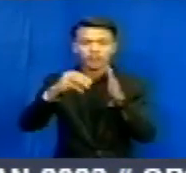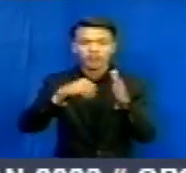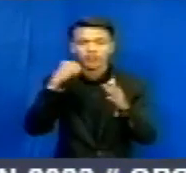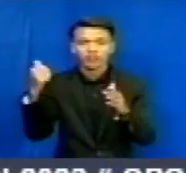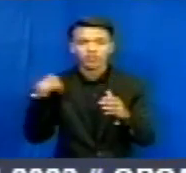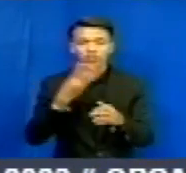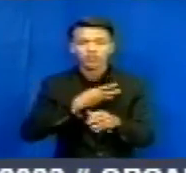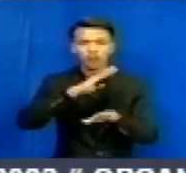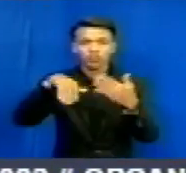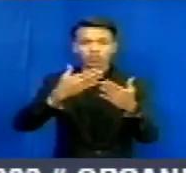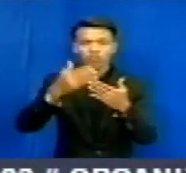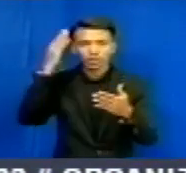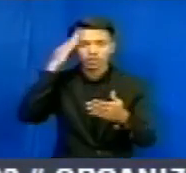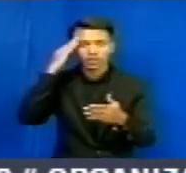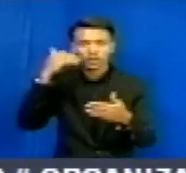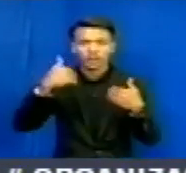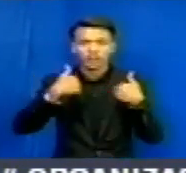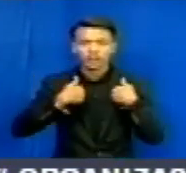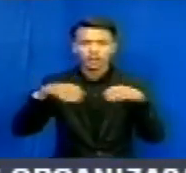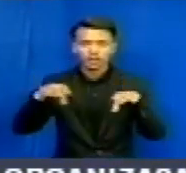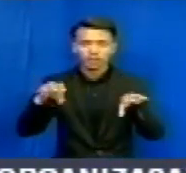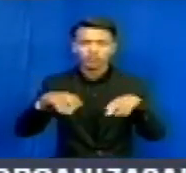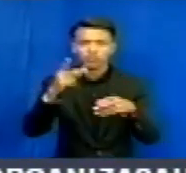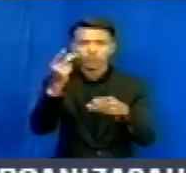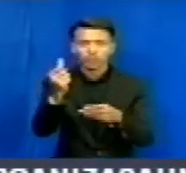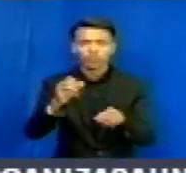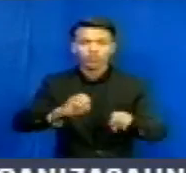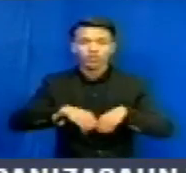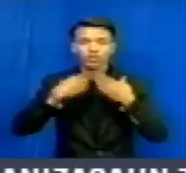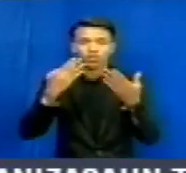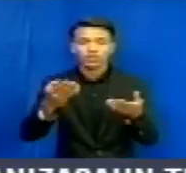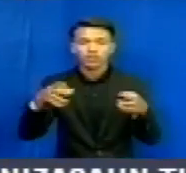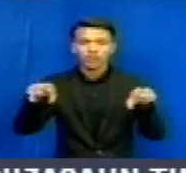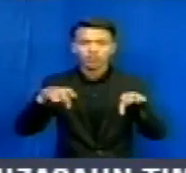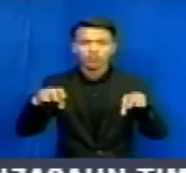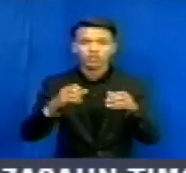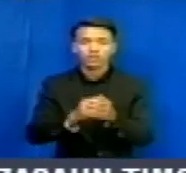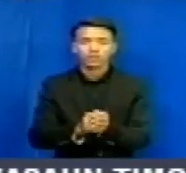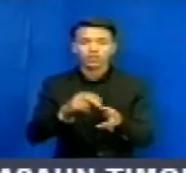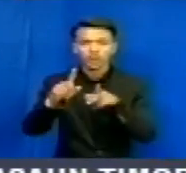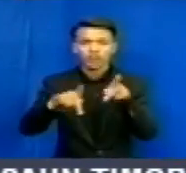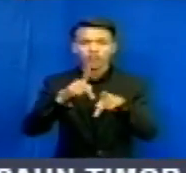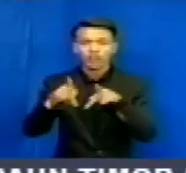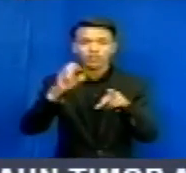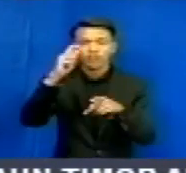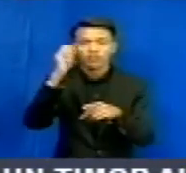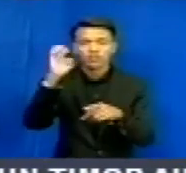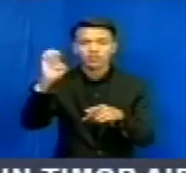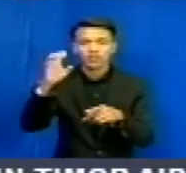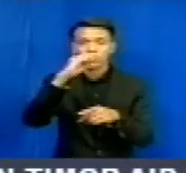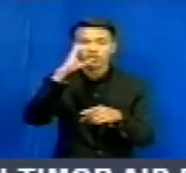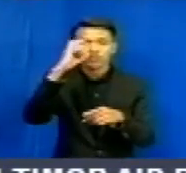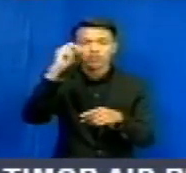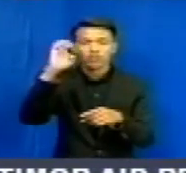e tu tá tendo que ia recursos nebe que limitado o insa ma coopera ho órgão eleitoral sira de stae ho